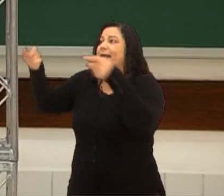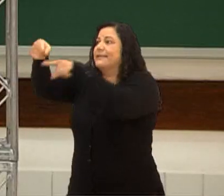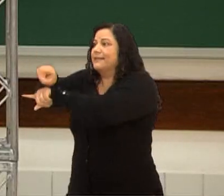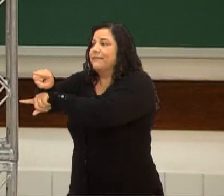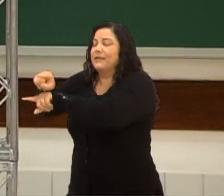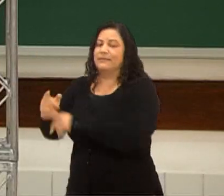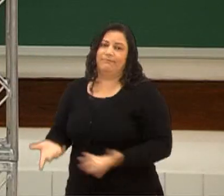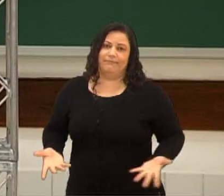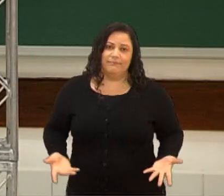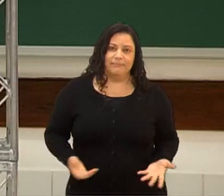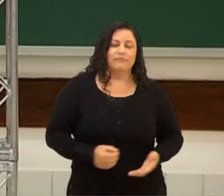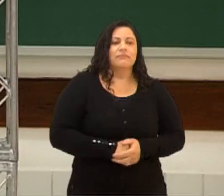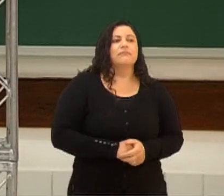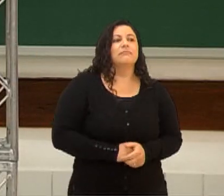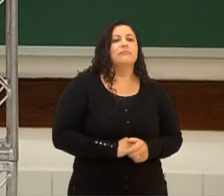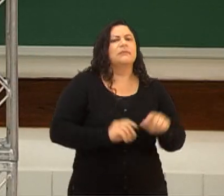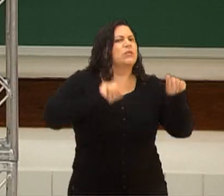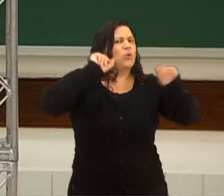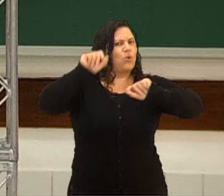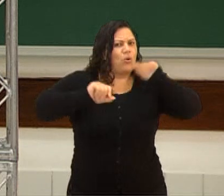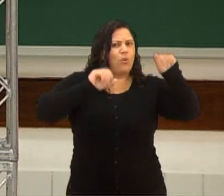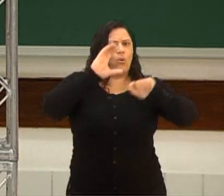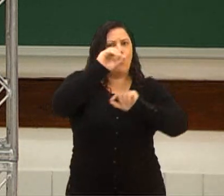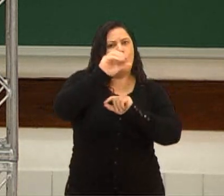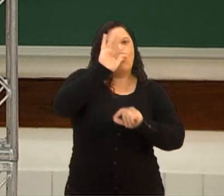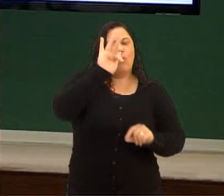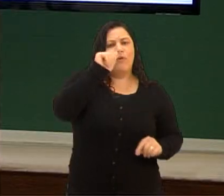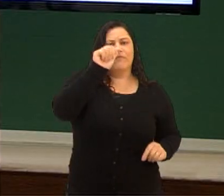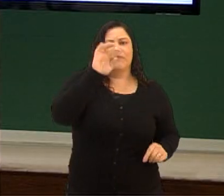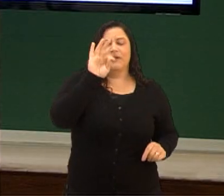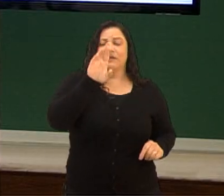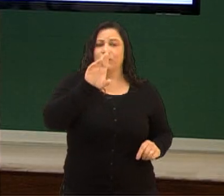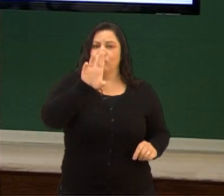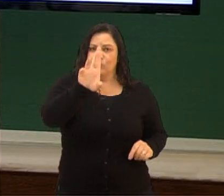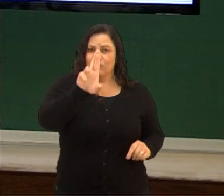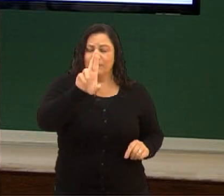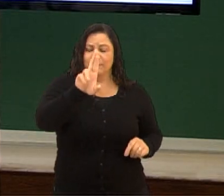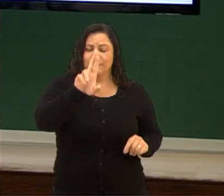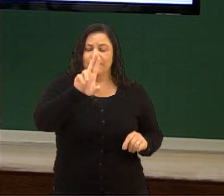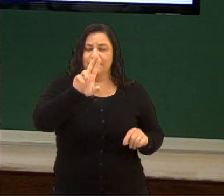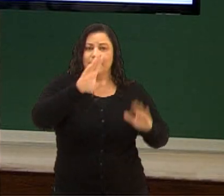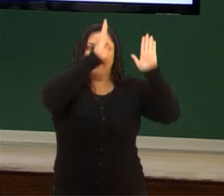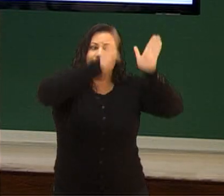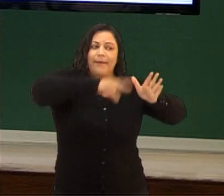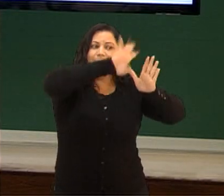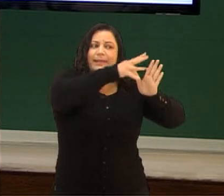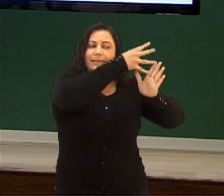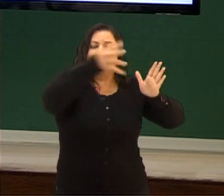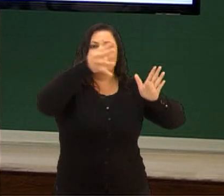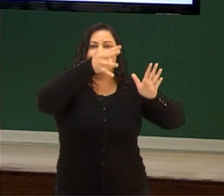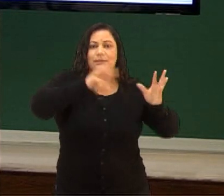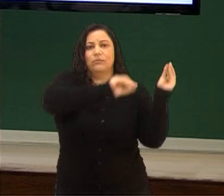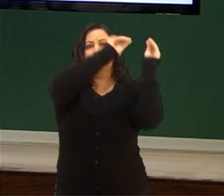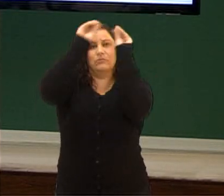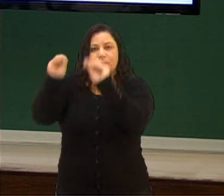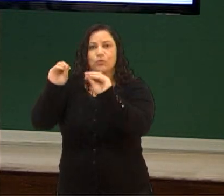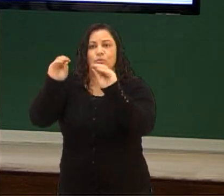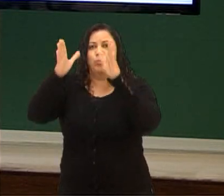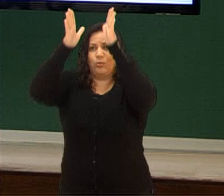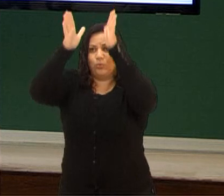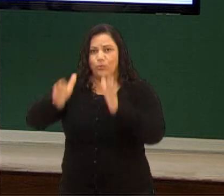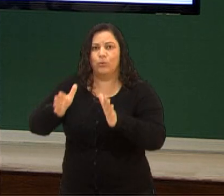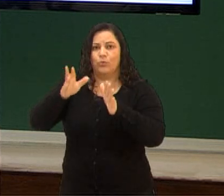na inversa? Eu peguei os cofatores da matriz, certo? Montei uma matriz, tudo